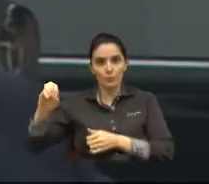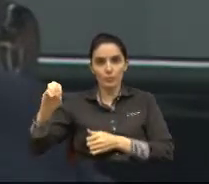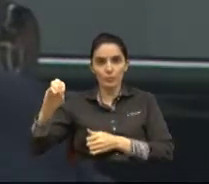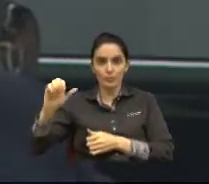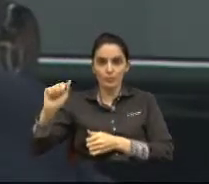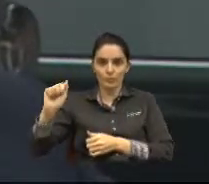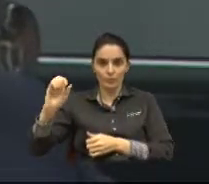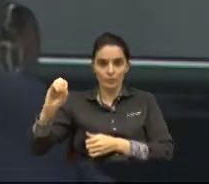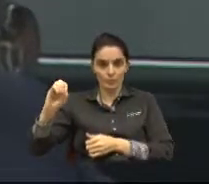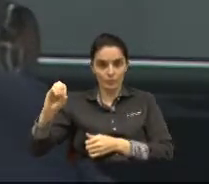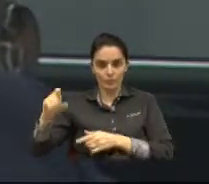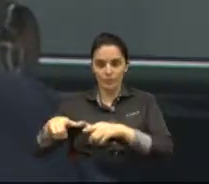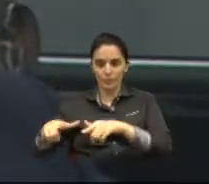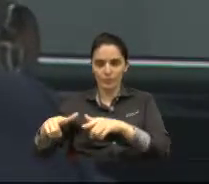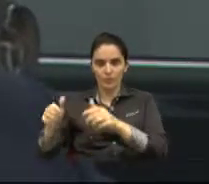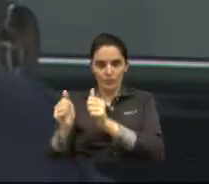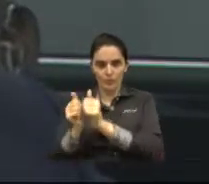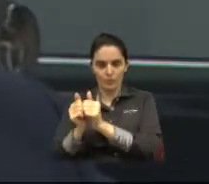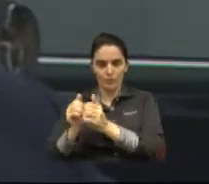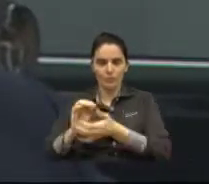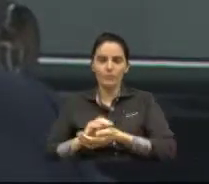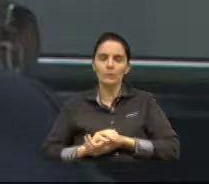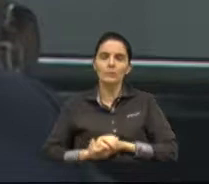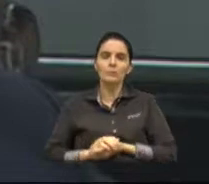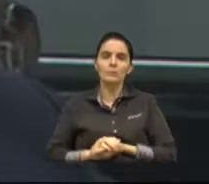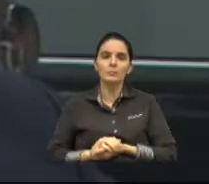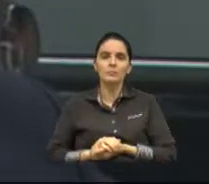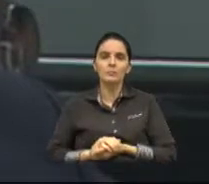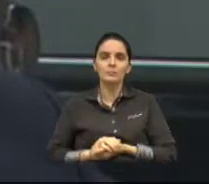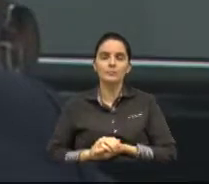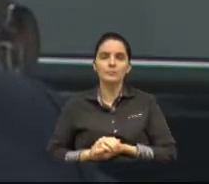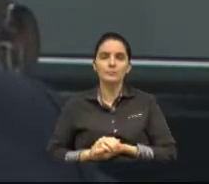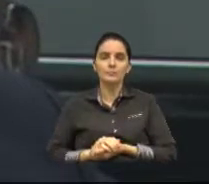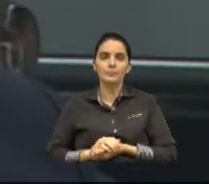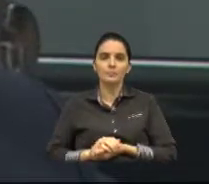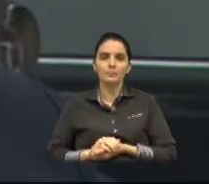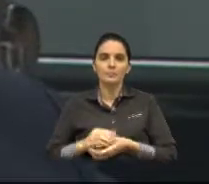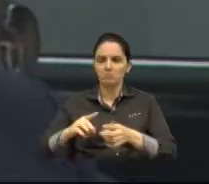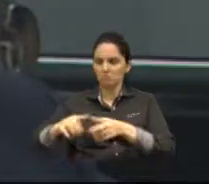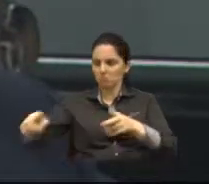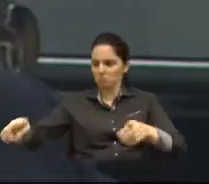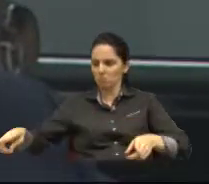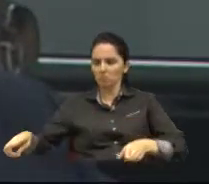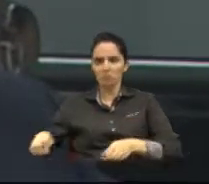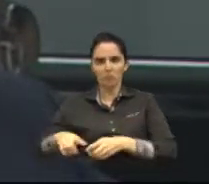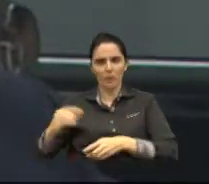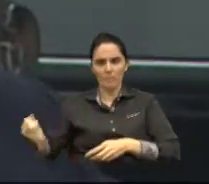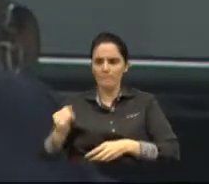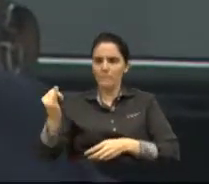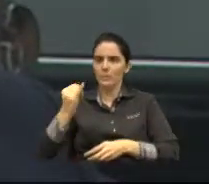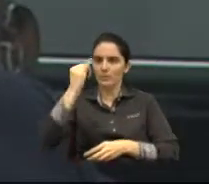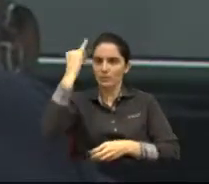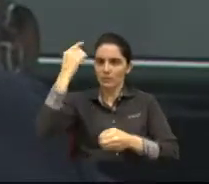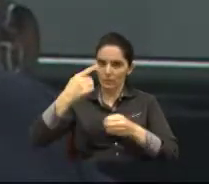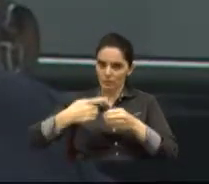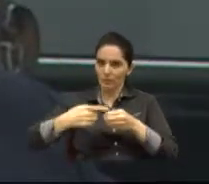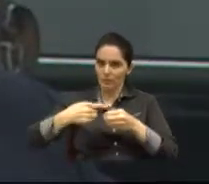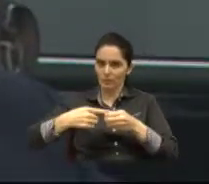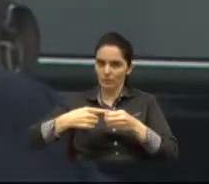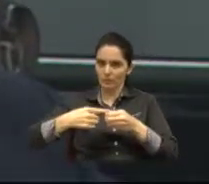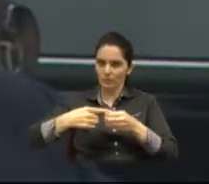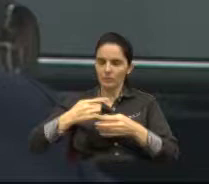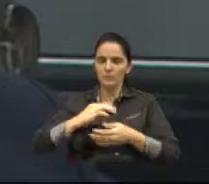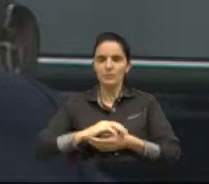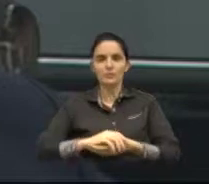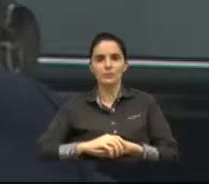e conseguiu fazer um escritório renomado aqui na cidade, onde